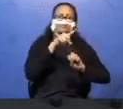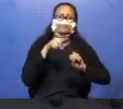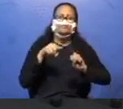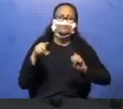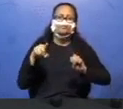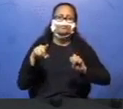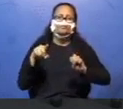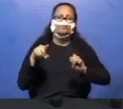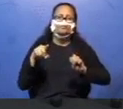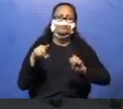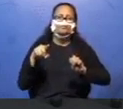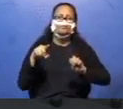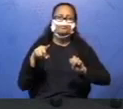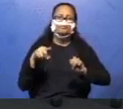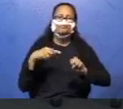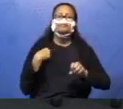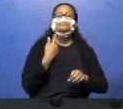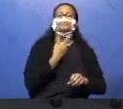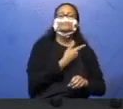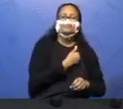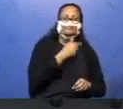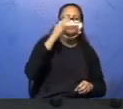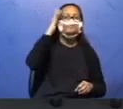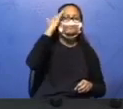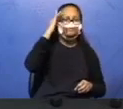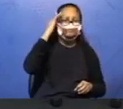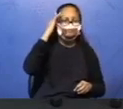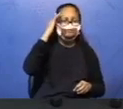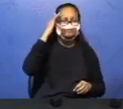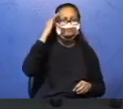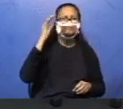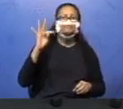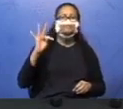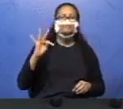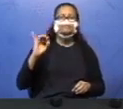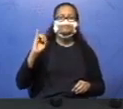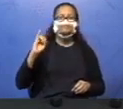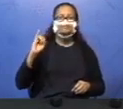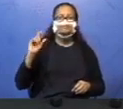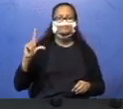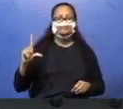ele serve? Nós já sabemos, é o tio.